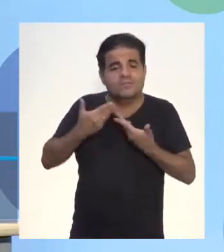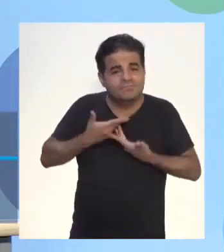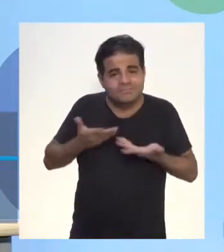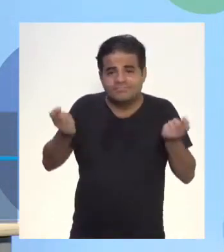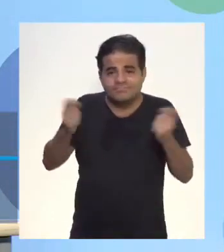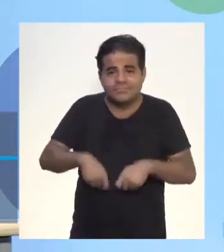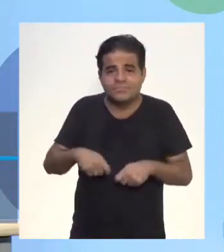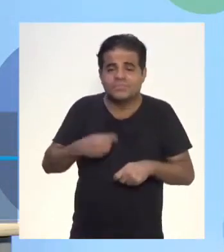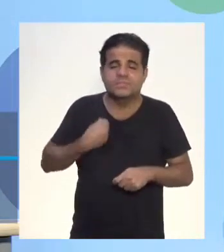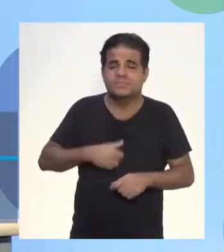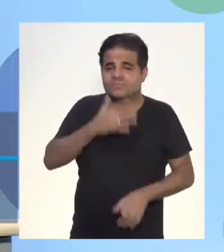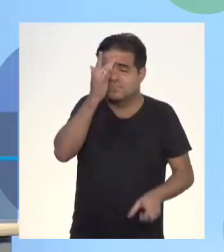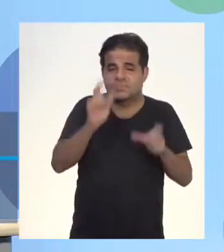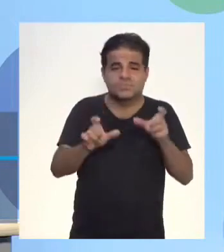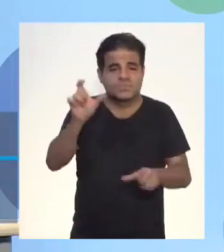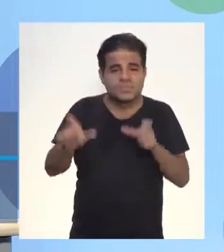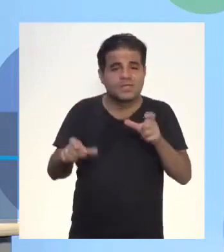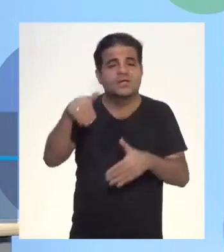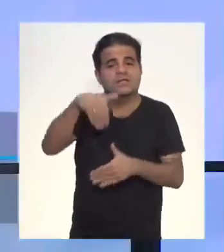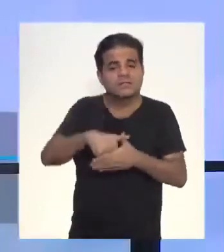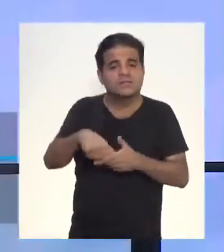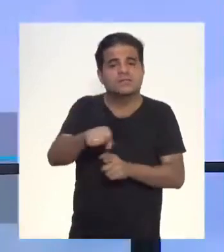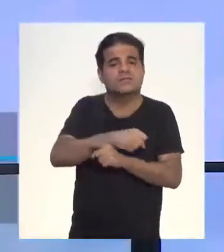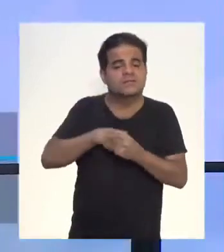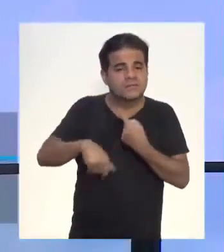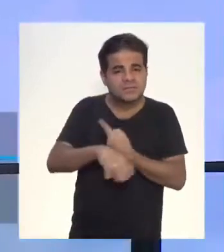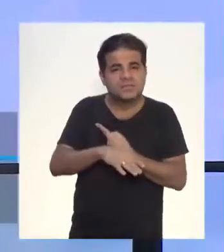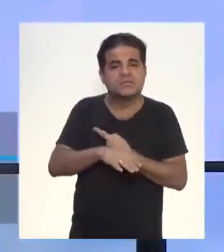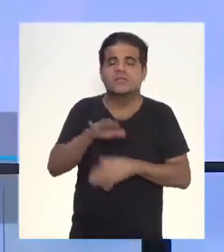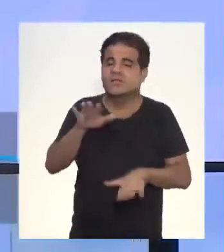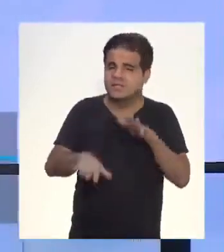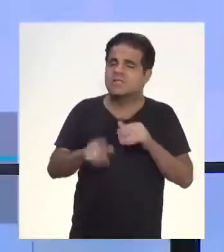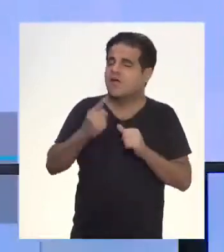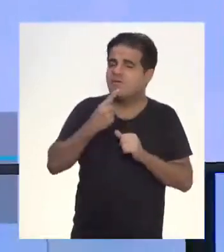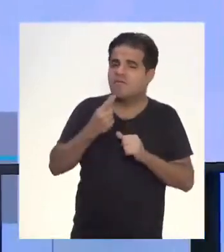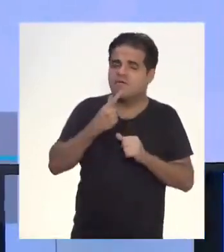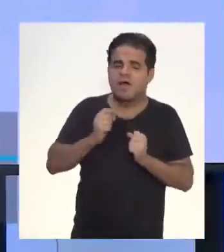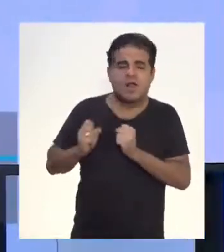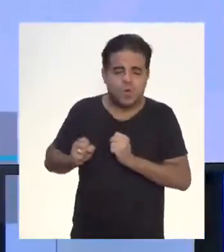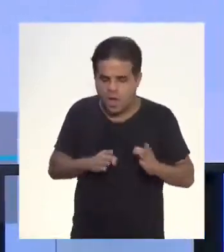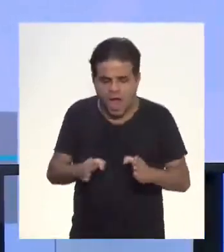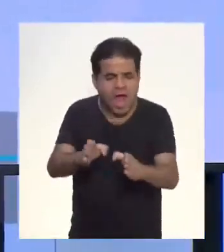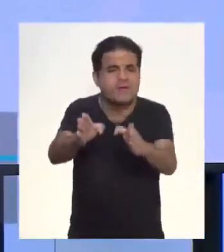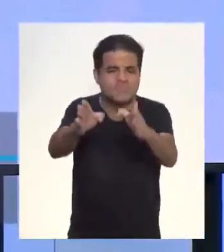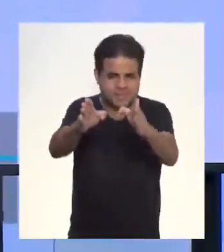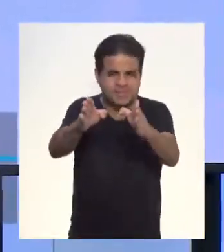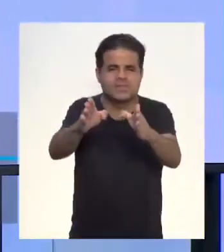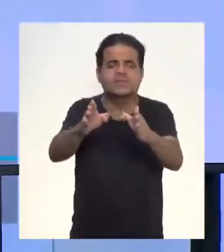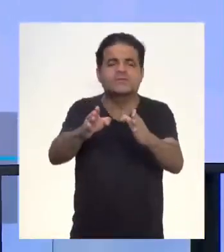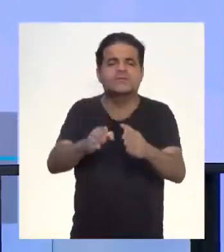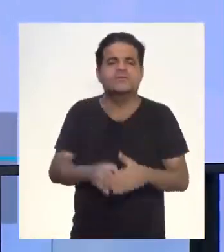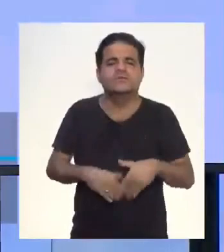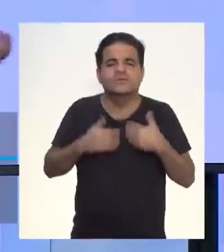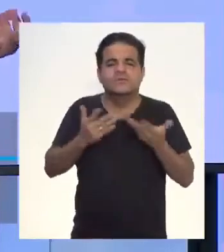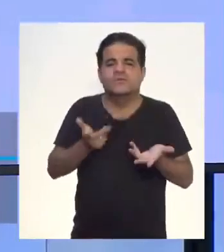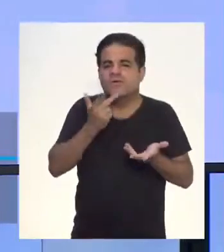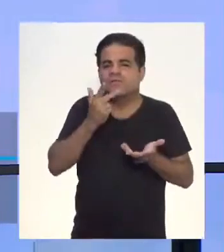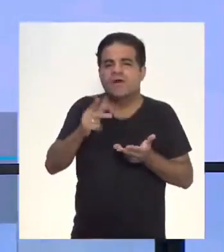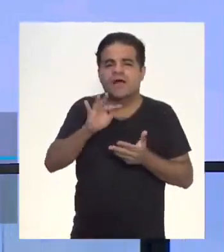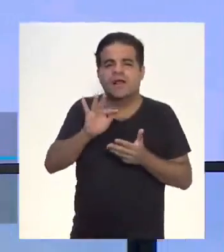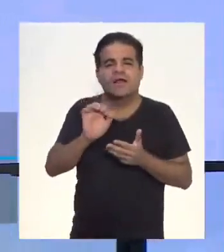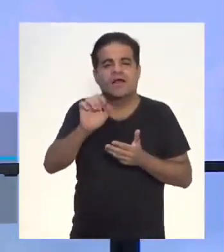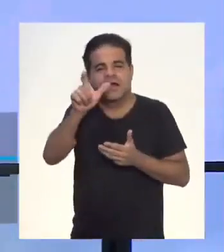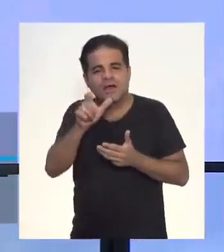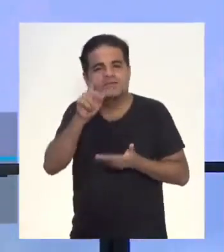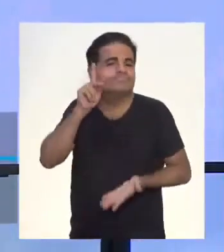condições dos indivíduos dentro de uma sociedade. E muitas vezes a gente fala, né, sobre o caminho, né, voltando a fala do Félix é